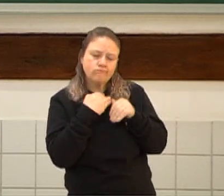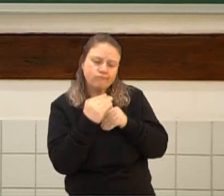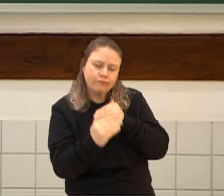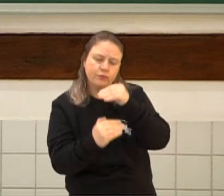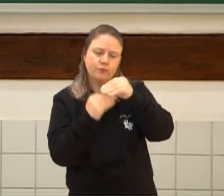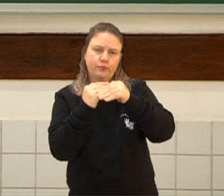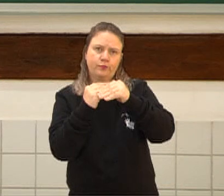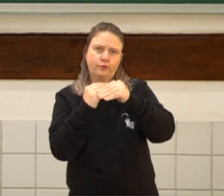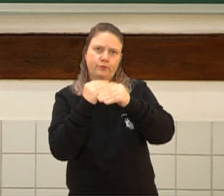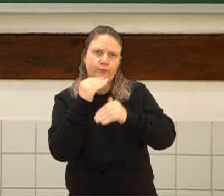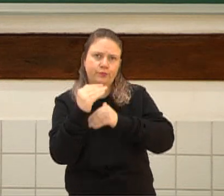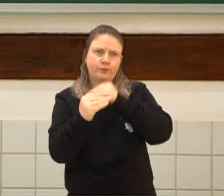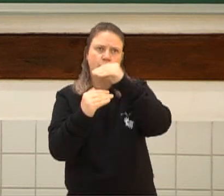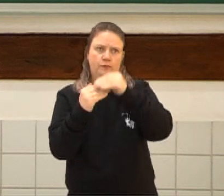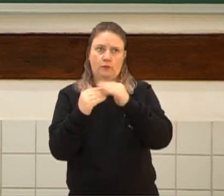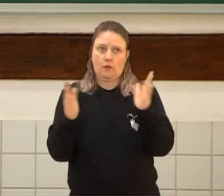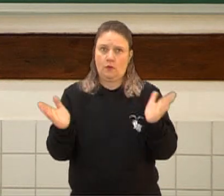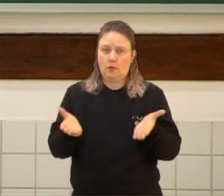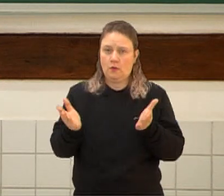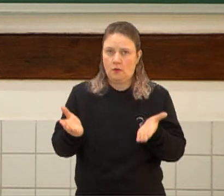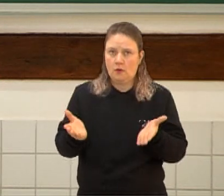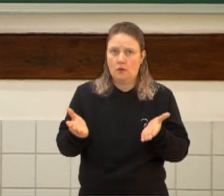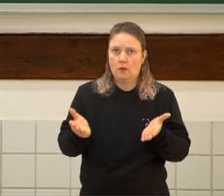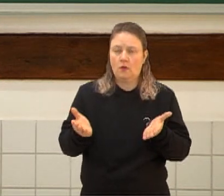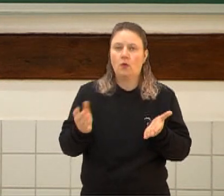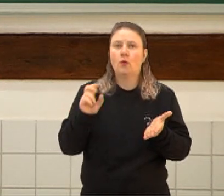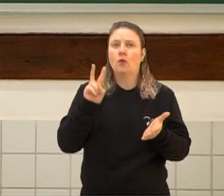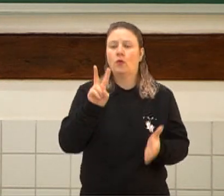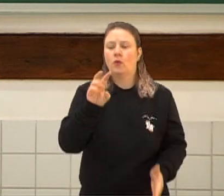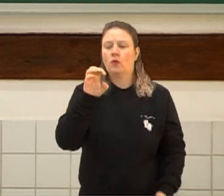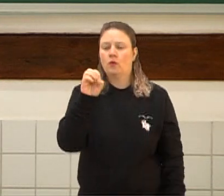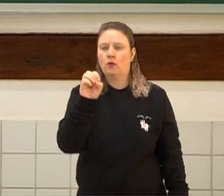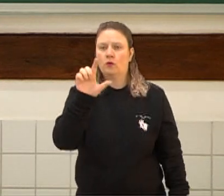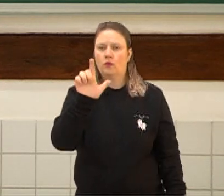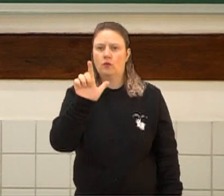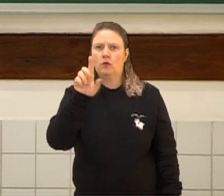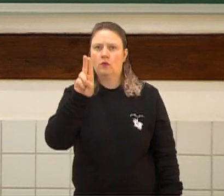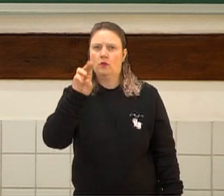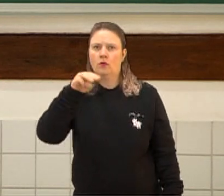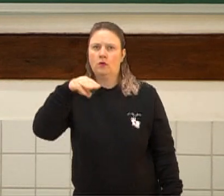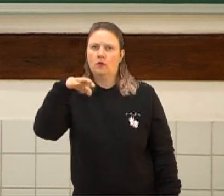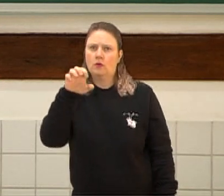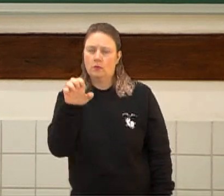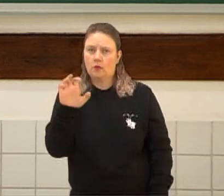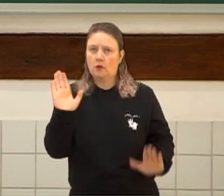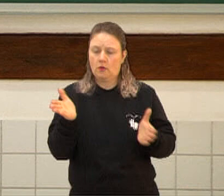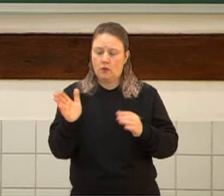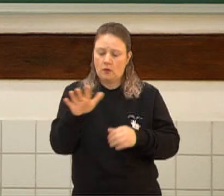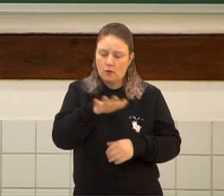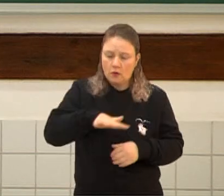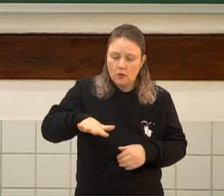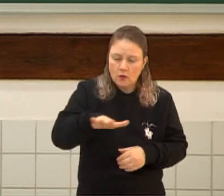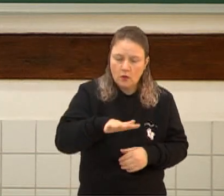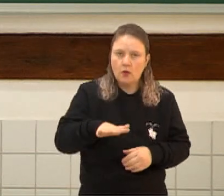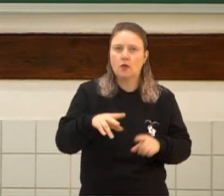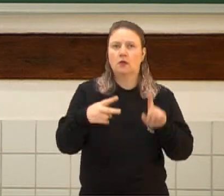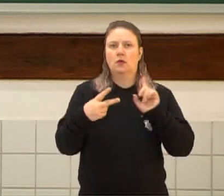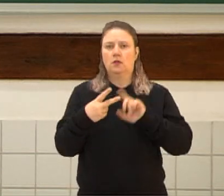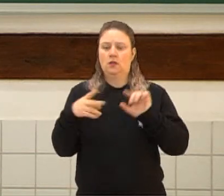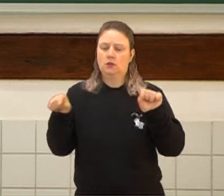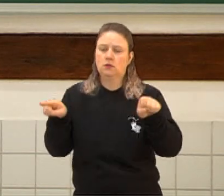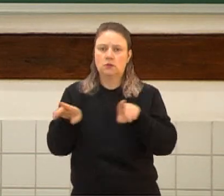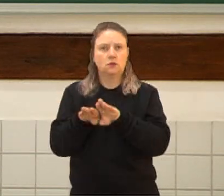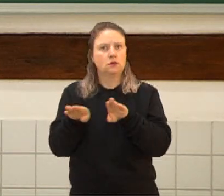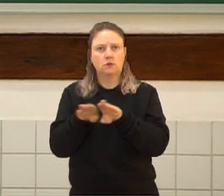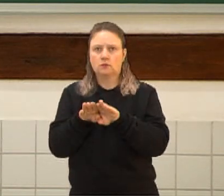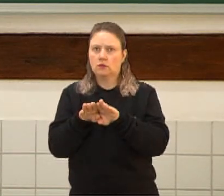passo. Qual é o próximo passo? Volume. Agora que eu calculo a área, eu vou calcular também o volume.